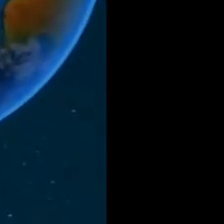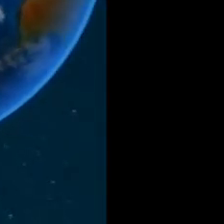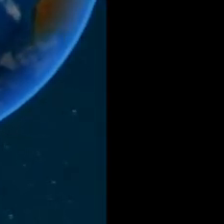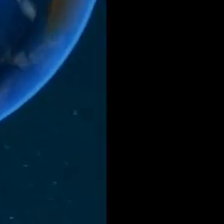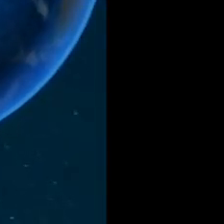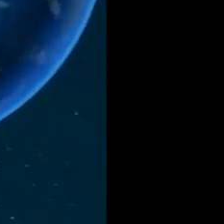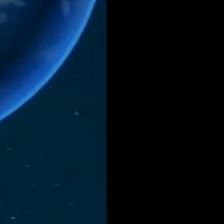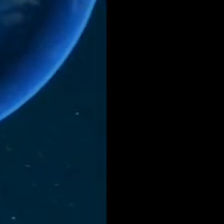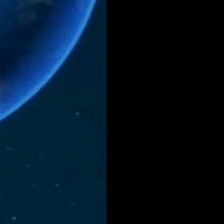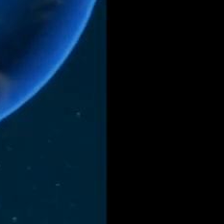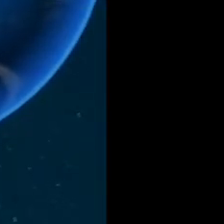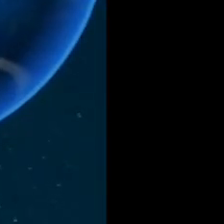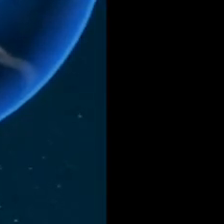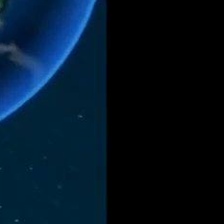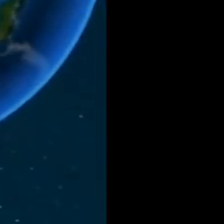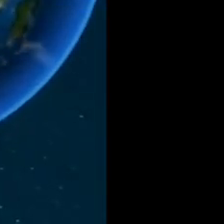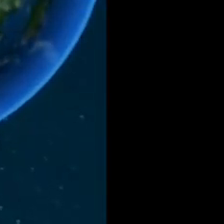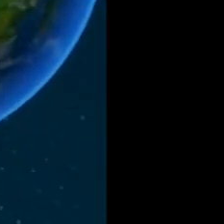Música